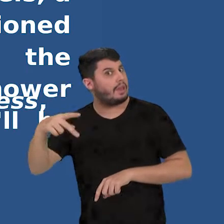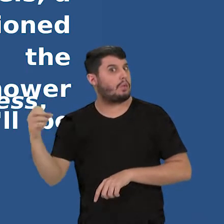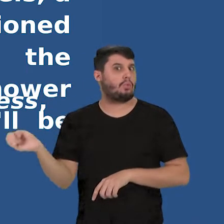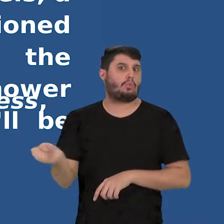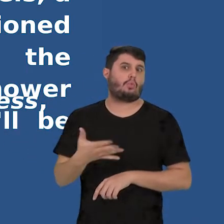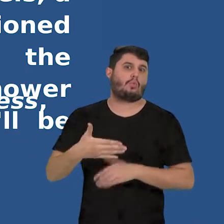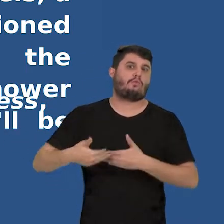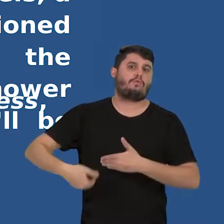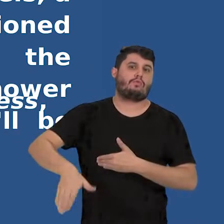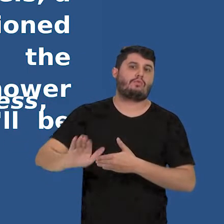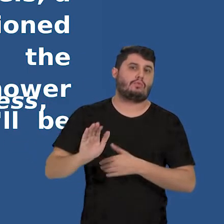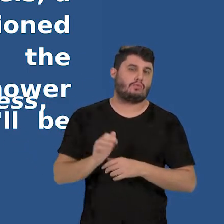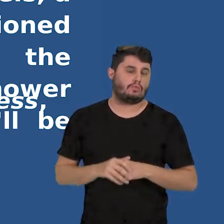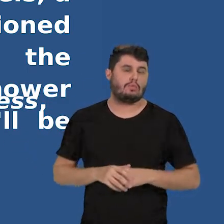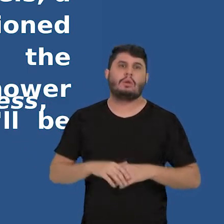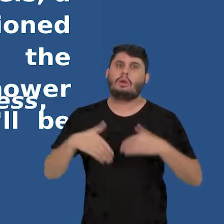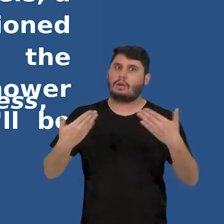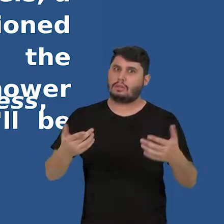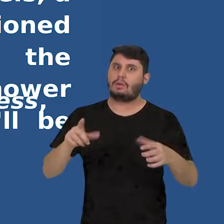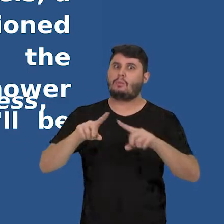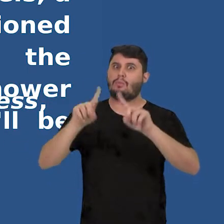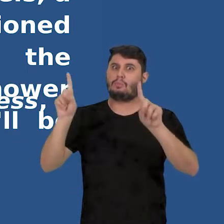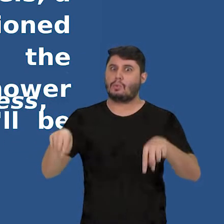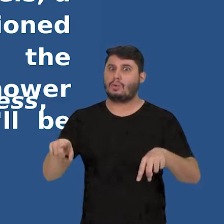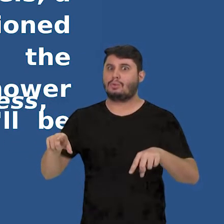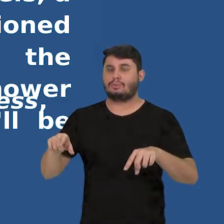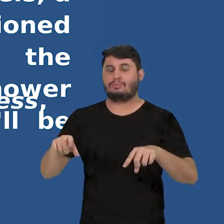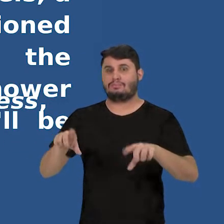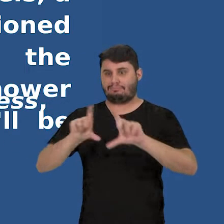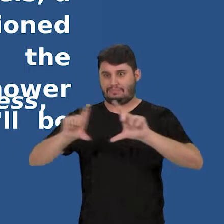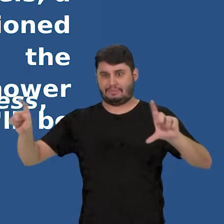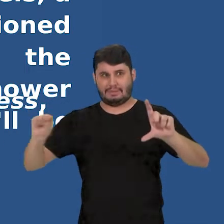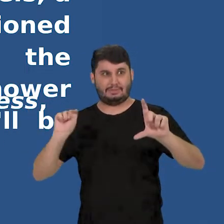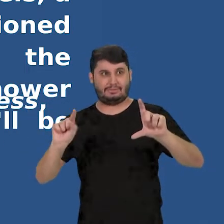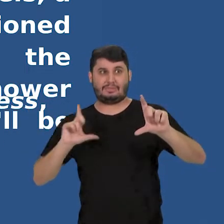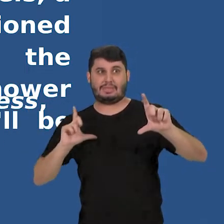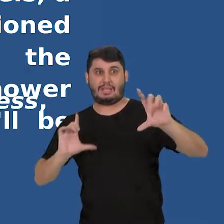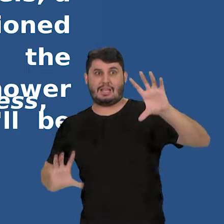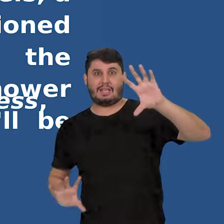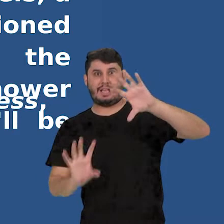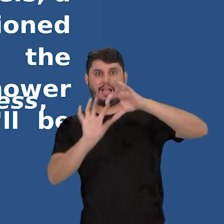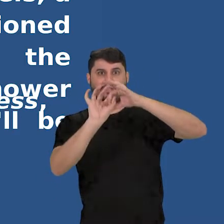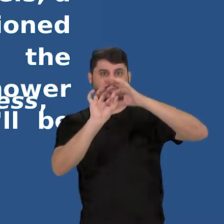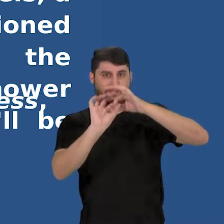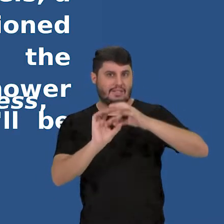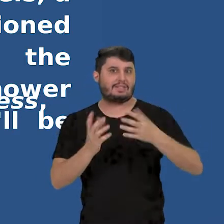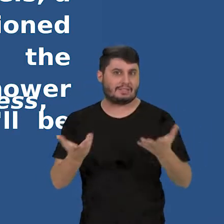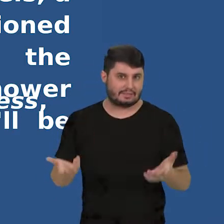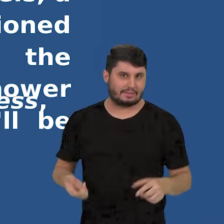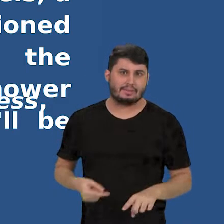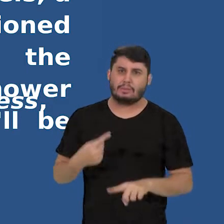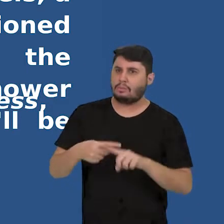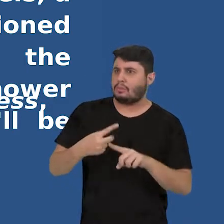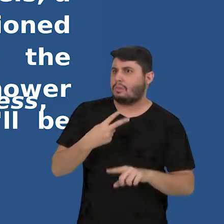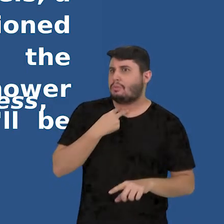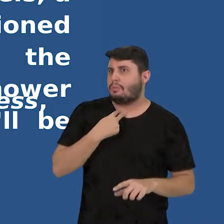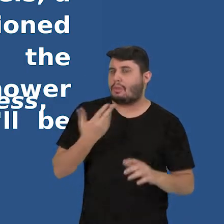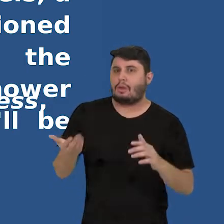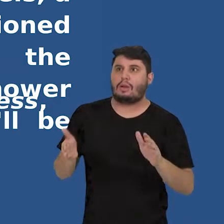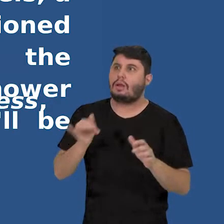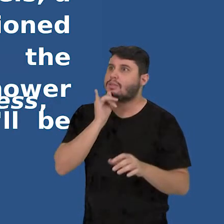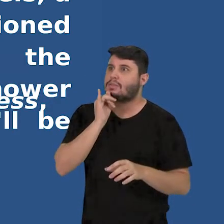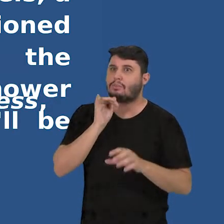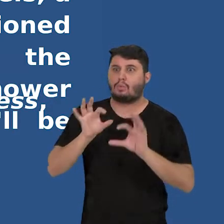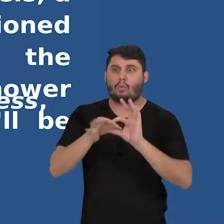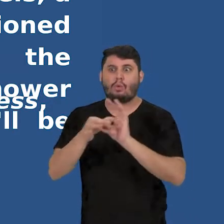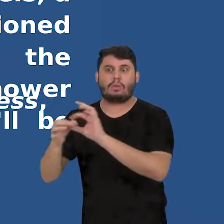pessoa começou aqui tem tudo a ver com o primeiro parágrafo, né? Lembra que texto é contexto. Não posso agora entrar em outro assunto completamente diferente. São Francisco está